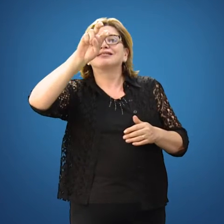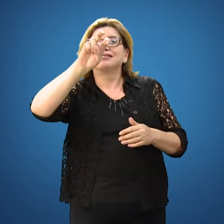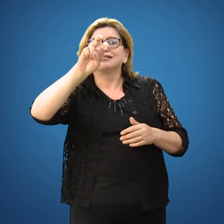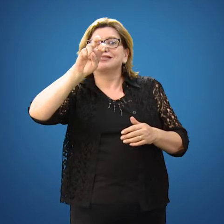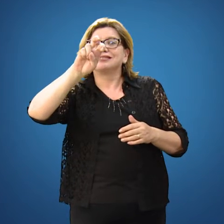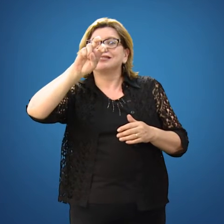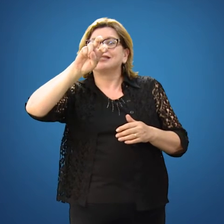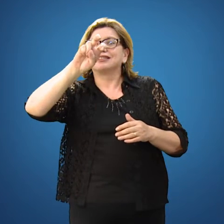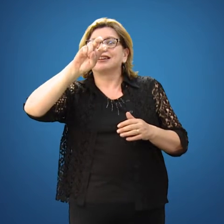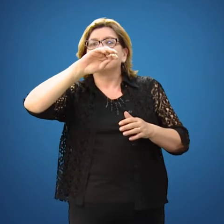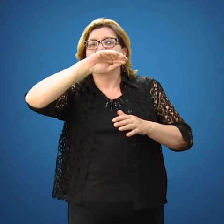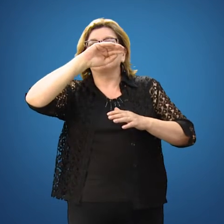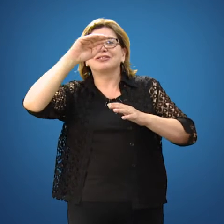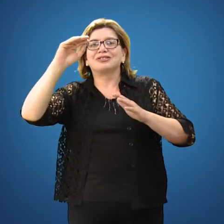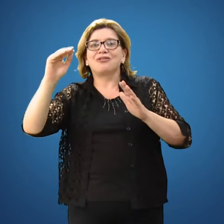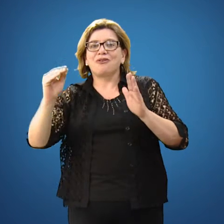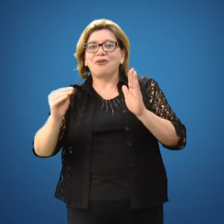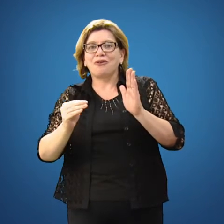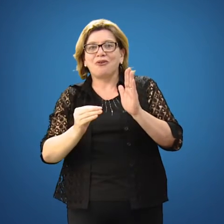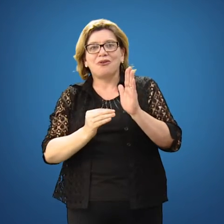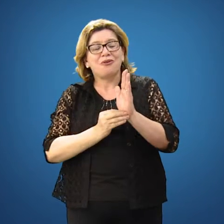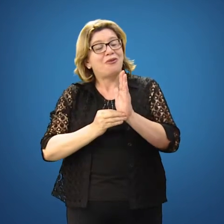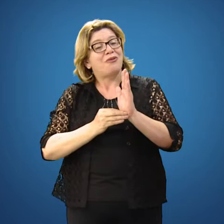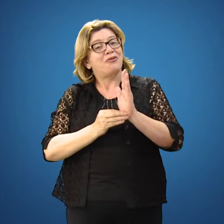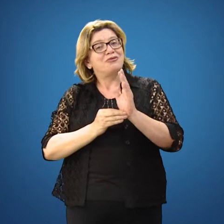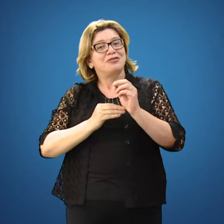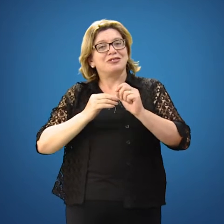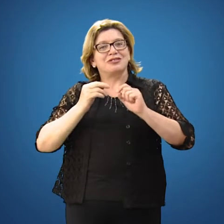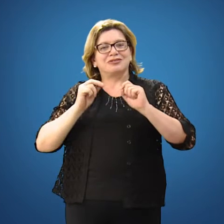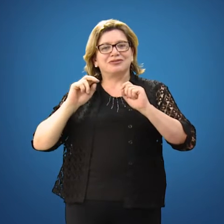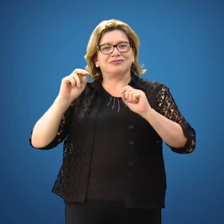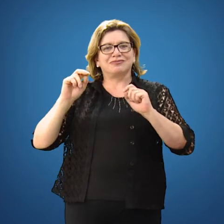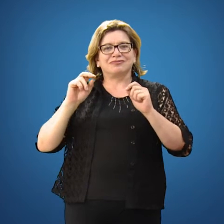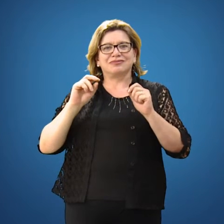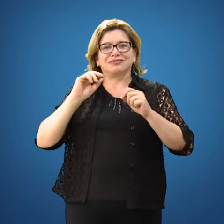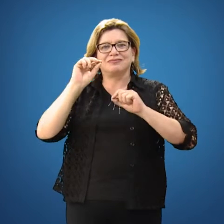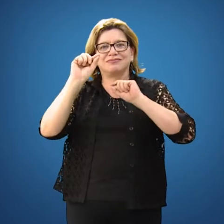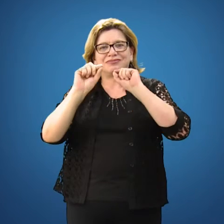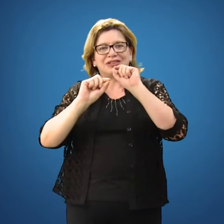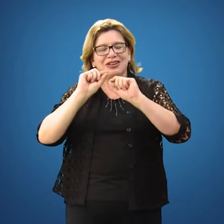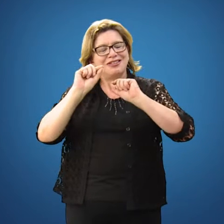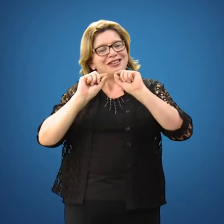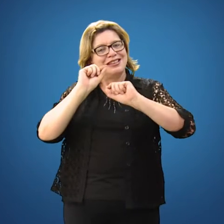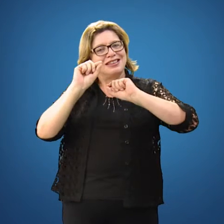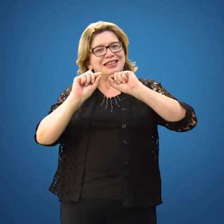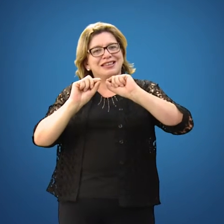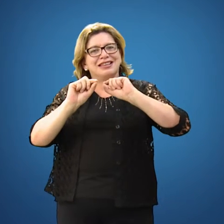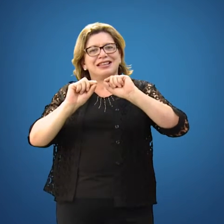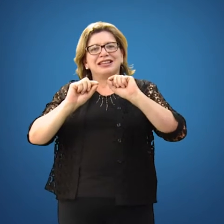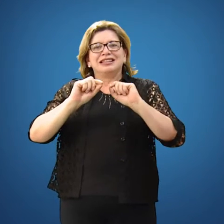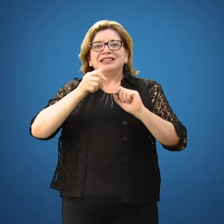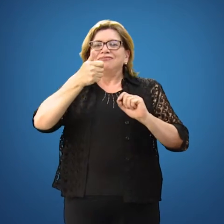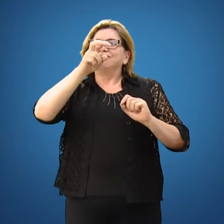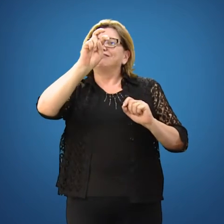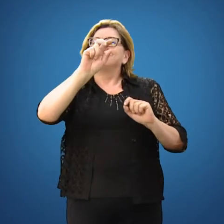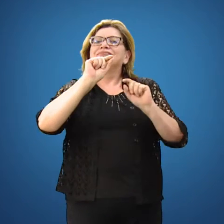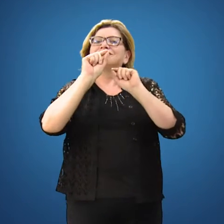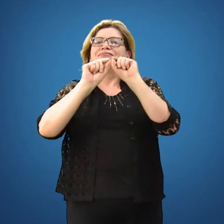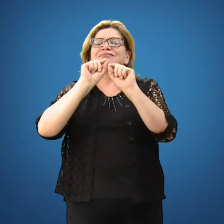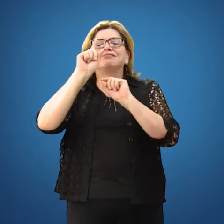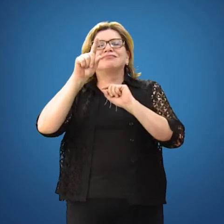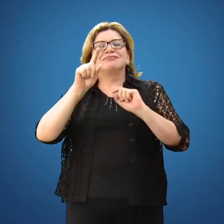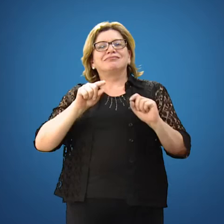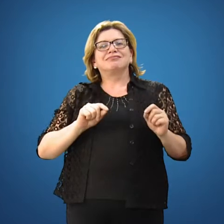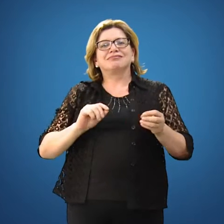sonho, então? Então, na verdade, é o processo dessa última etapa, a etapa 15,